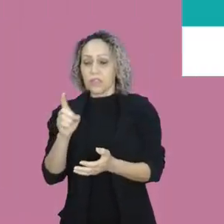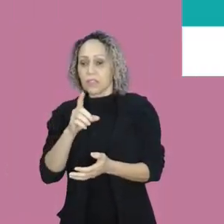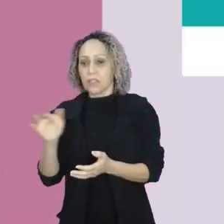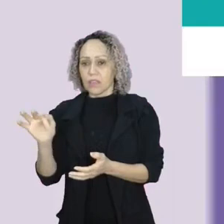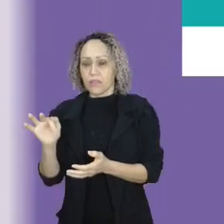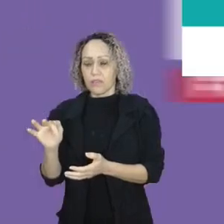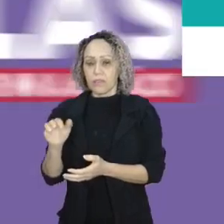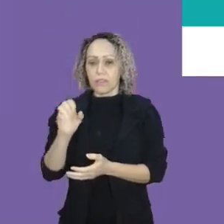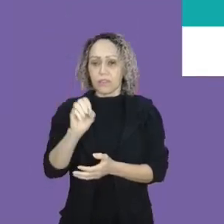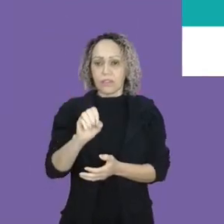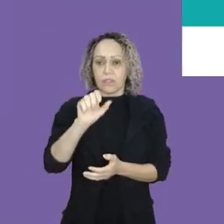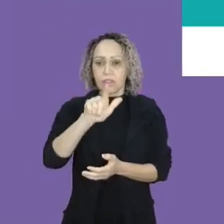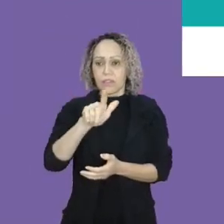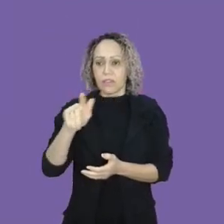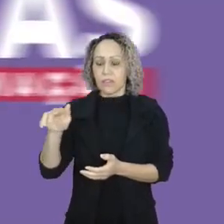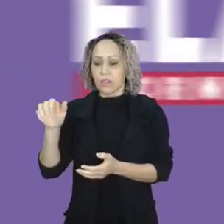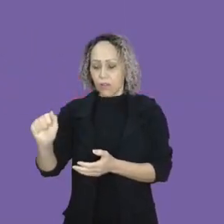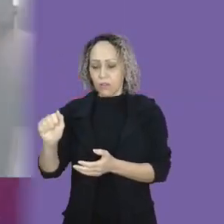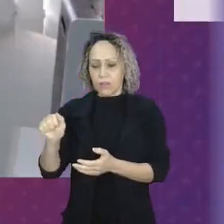Freitas.